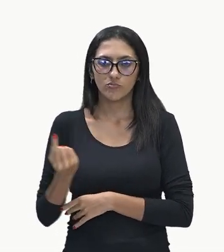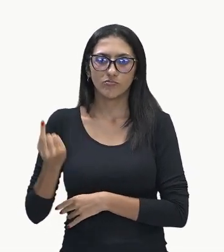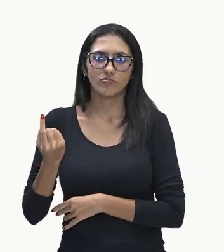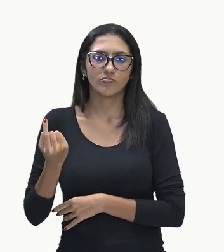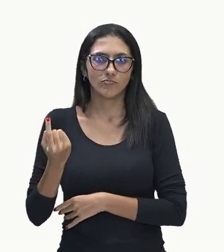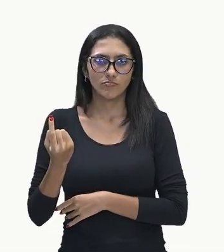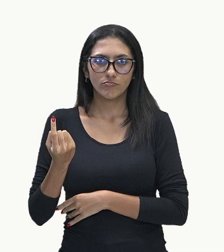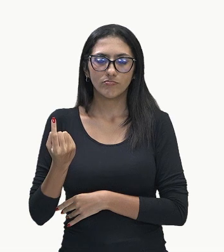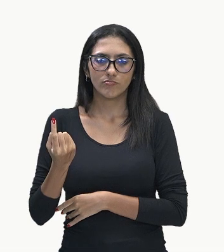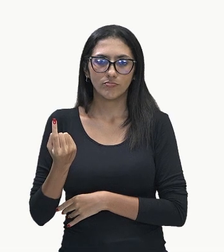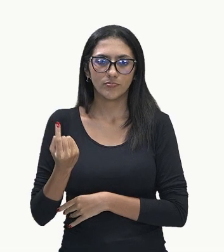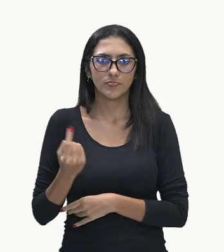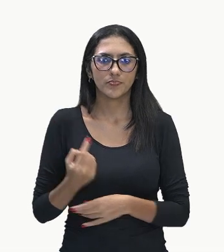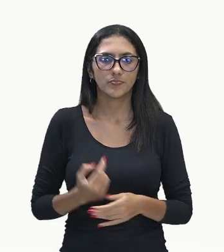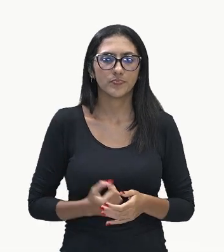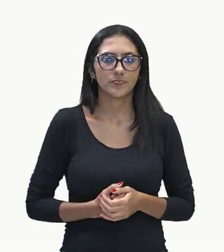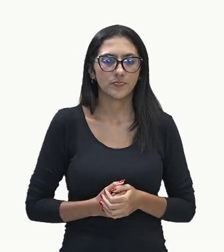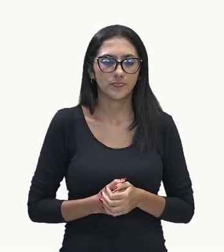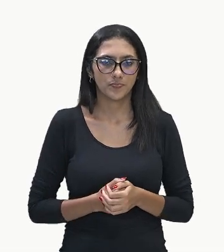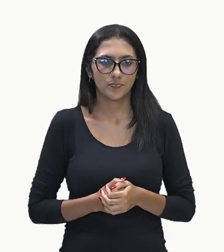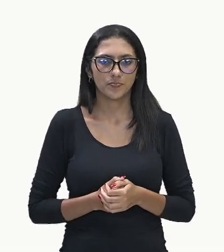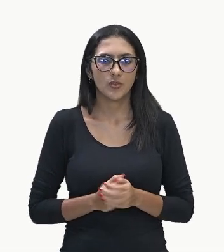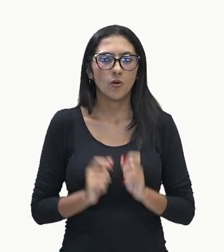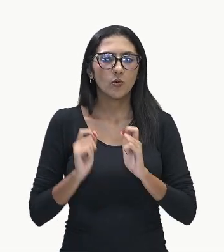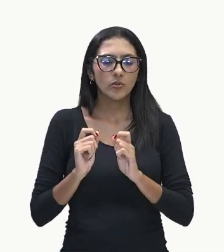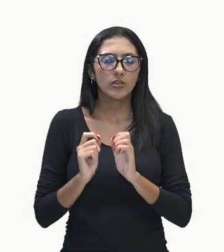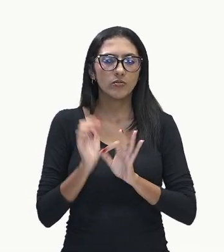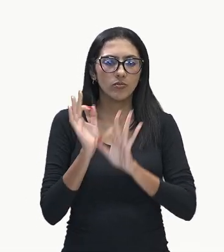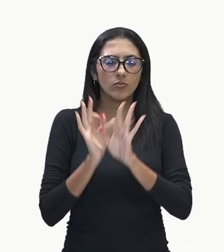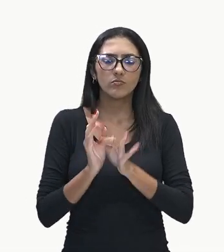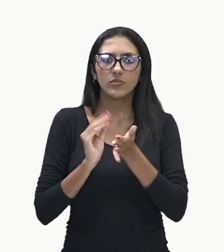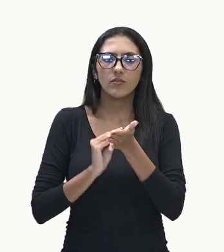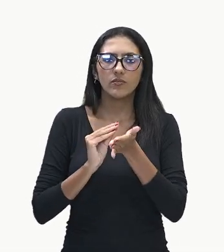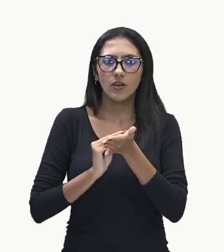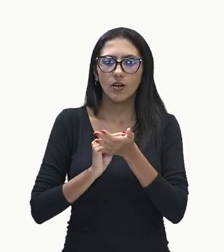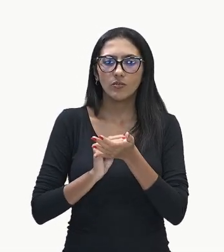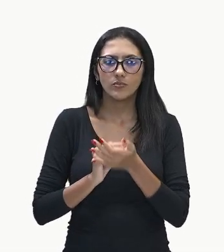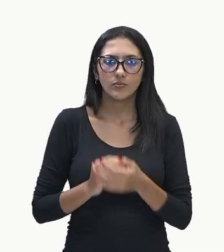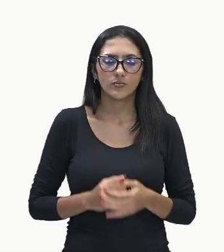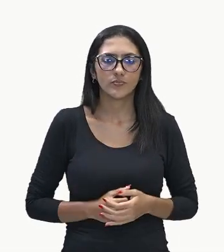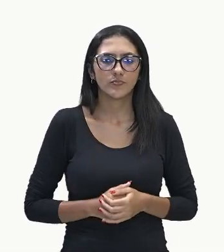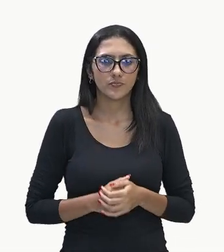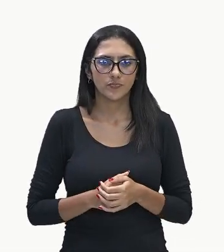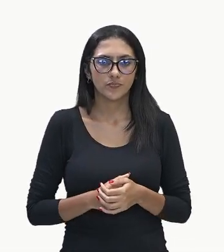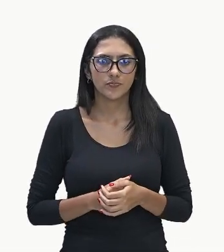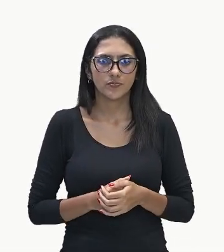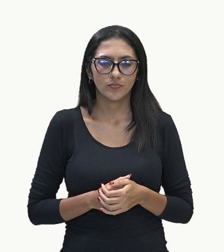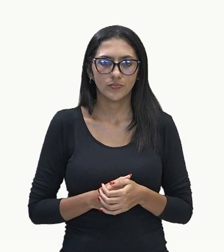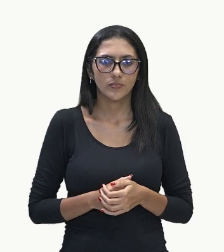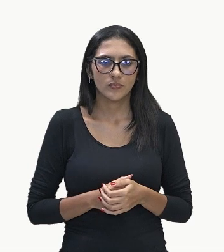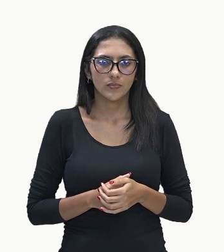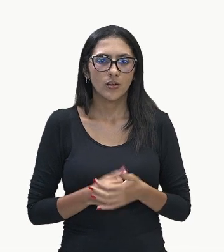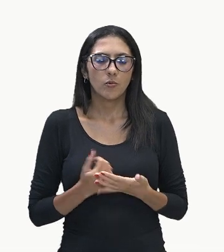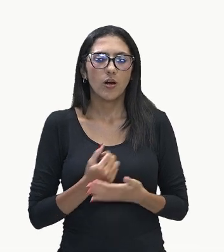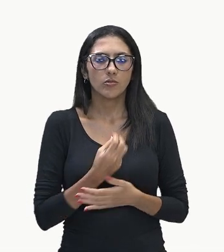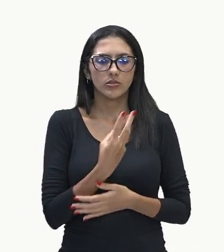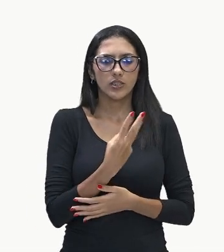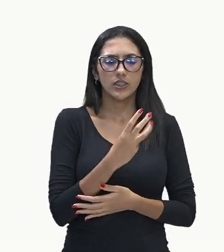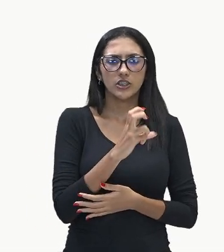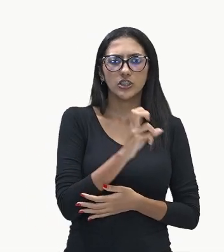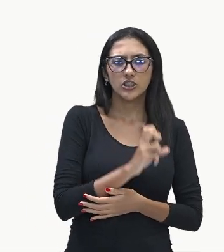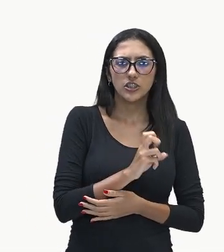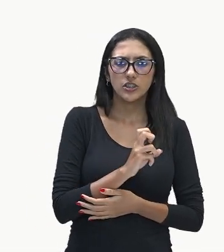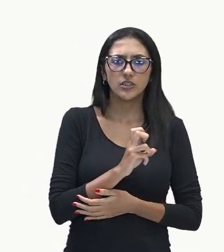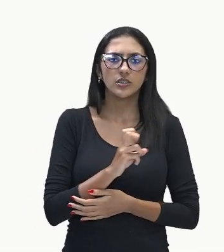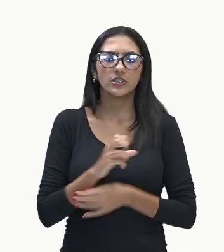possui. Quem está faltando fazer aqui? Exatamente isso. Determinar o sinal do 3x e do 1. Se